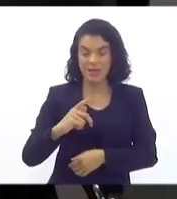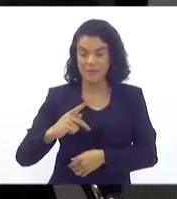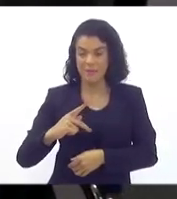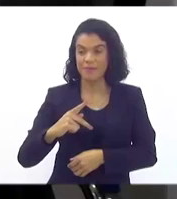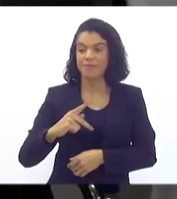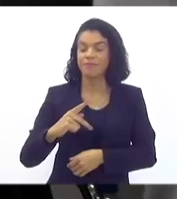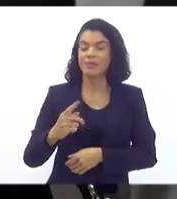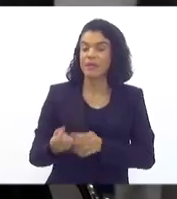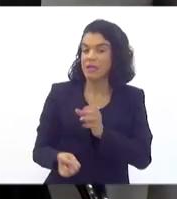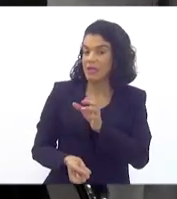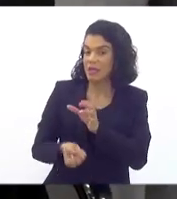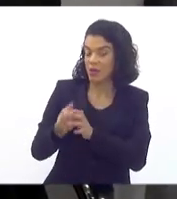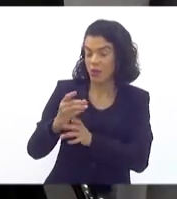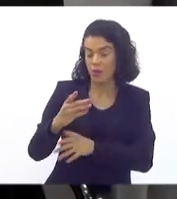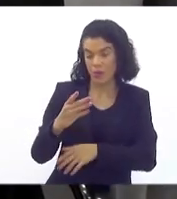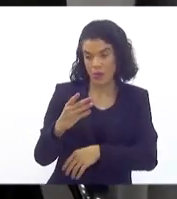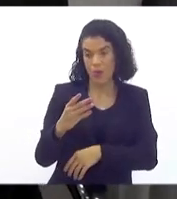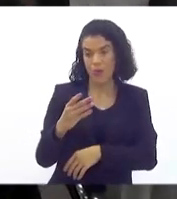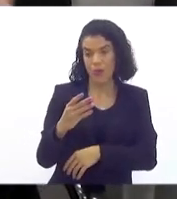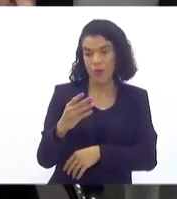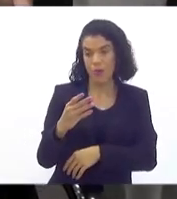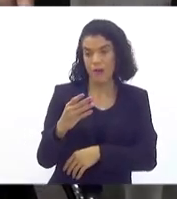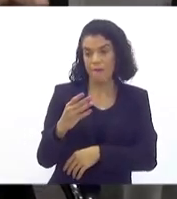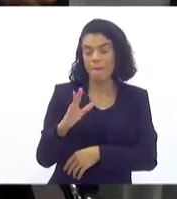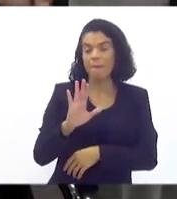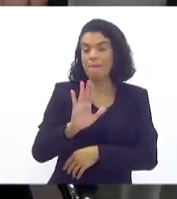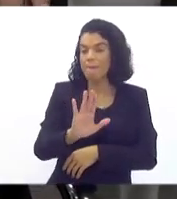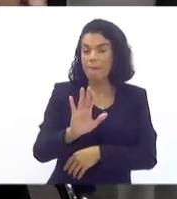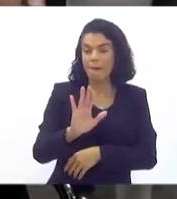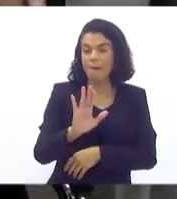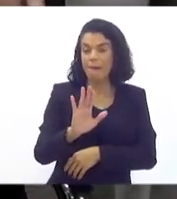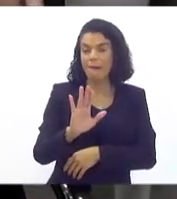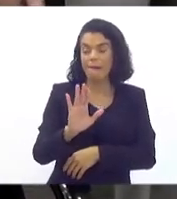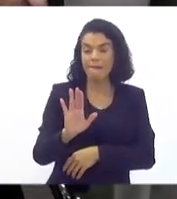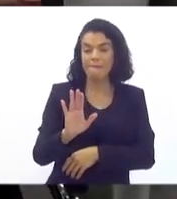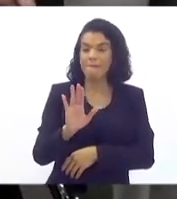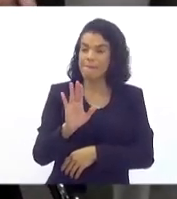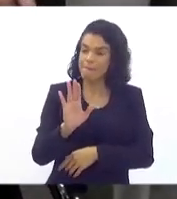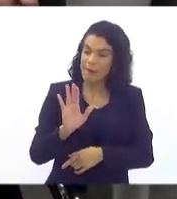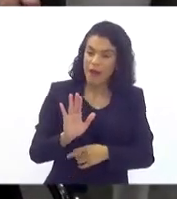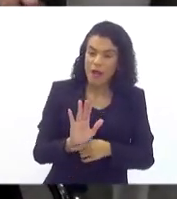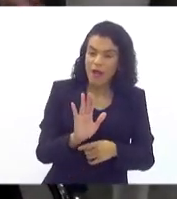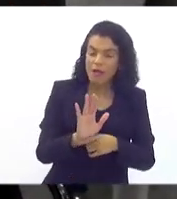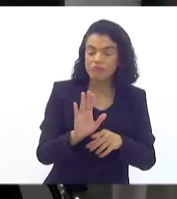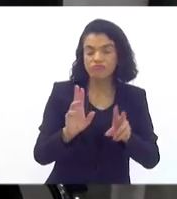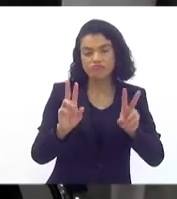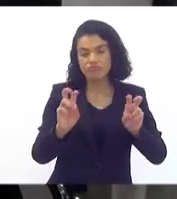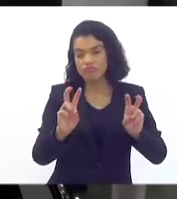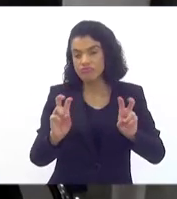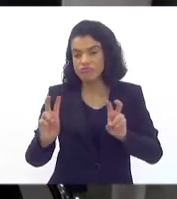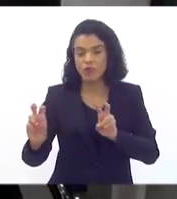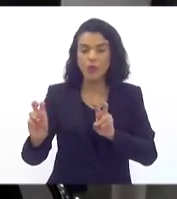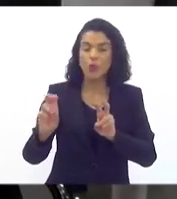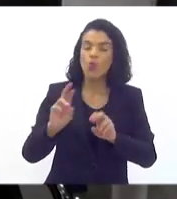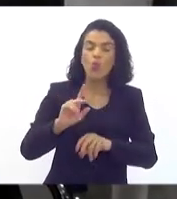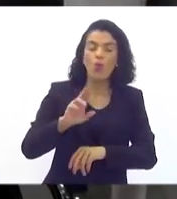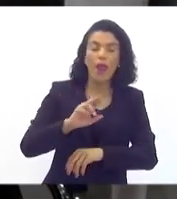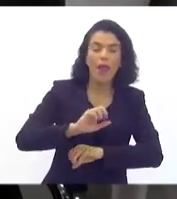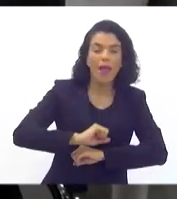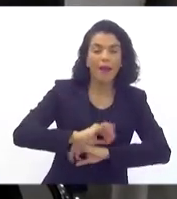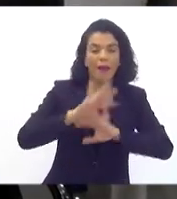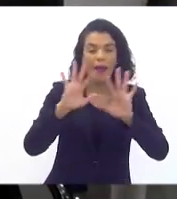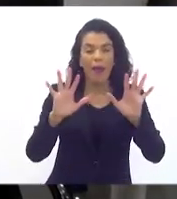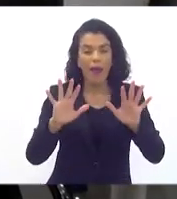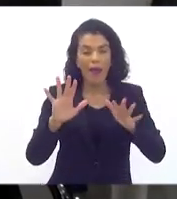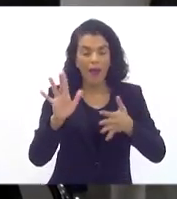essas outras que somos nós aqui é mas com ajuda com questões que não estavam ainda Claras como